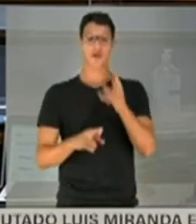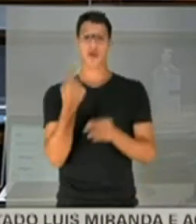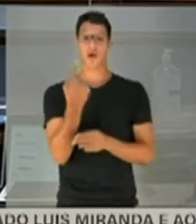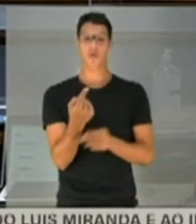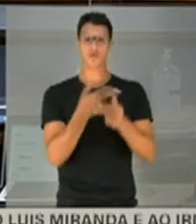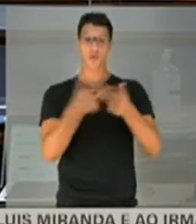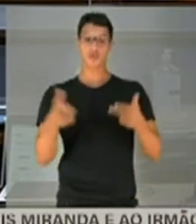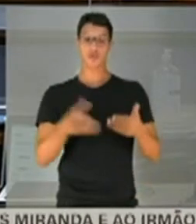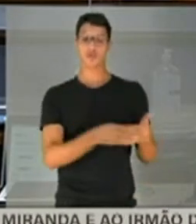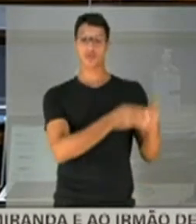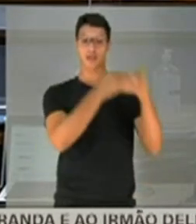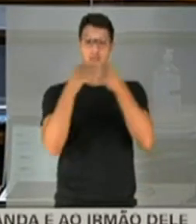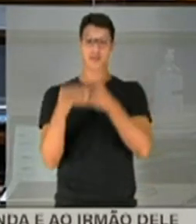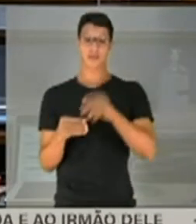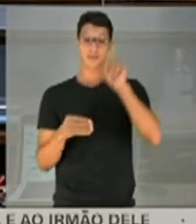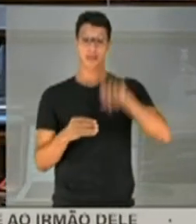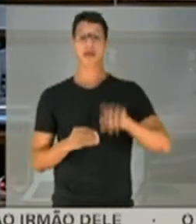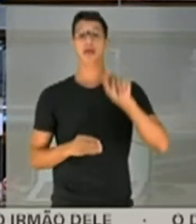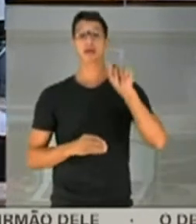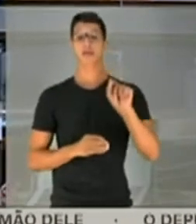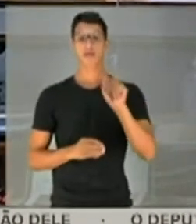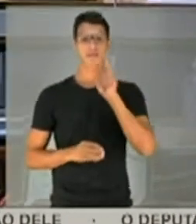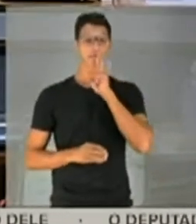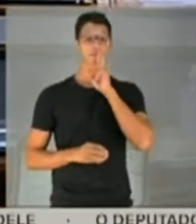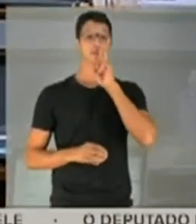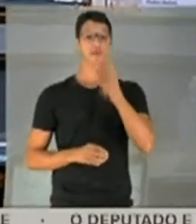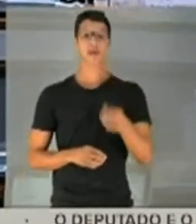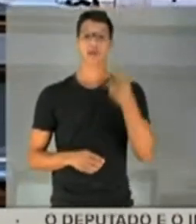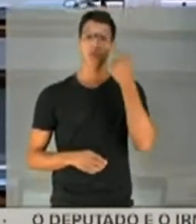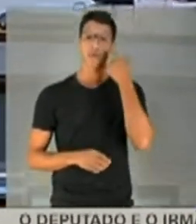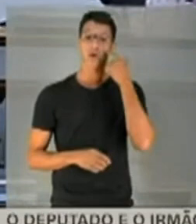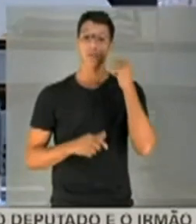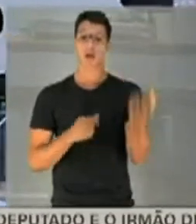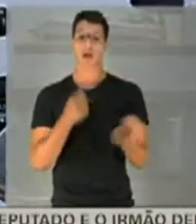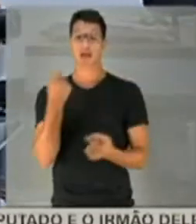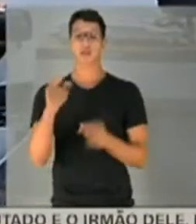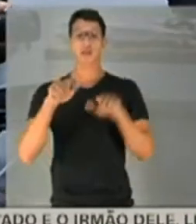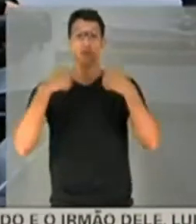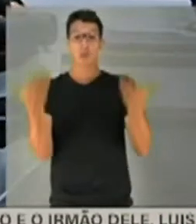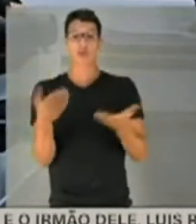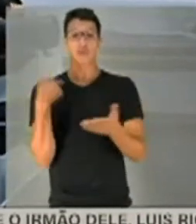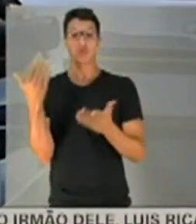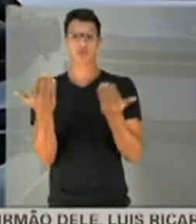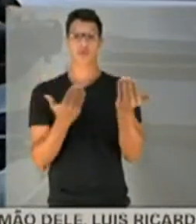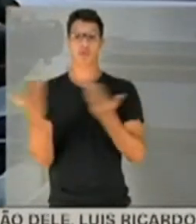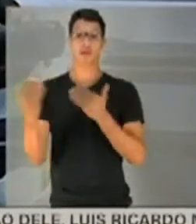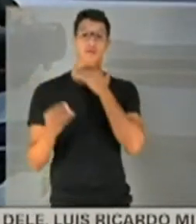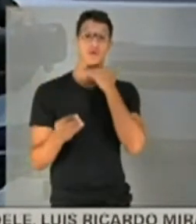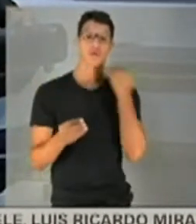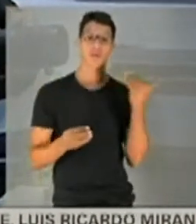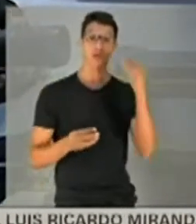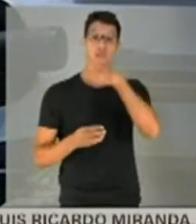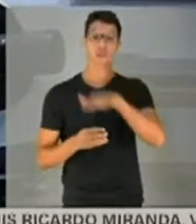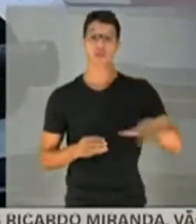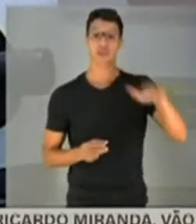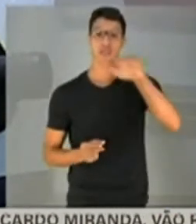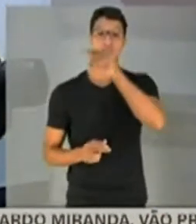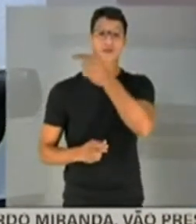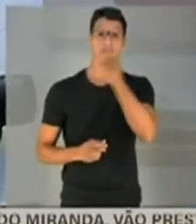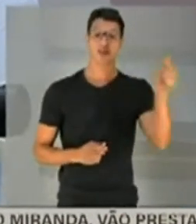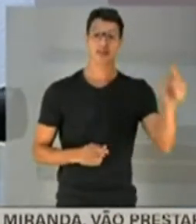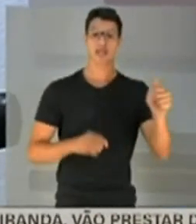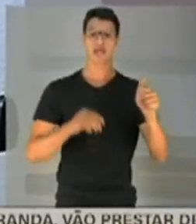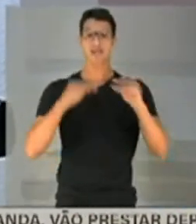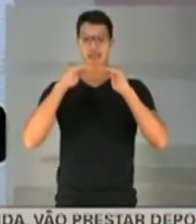eu estou trazendo aqui é que esse resultado não se observa por acaso, porque quando a gente compara com as mortalidades em geral, não existe